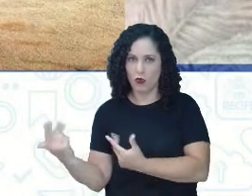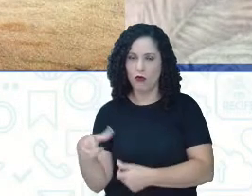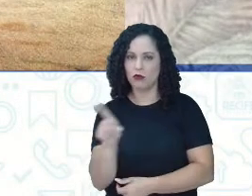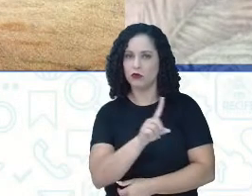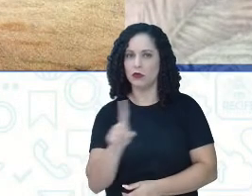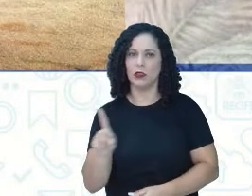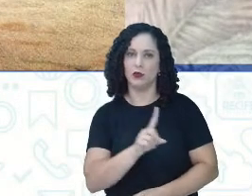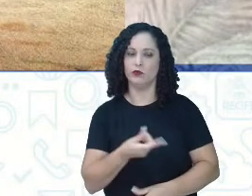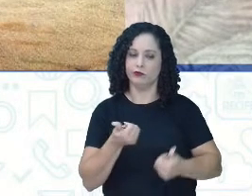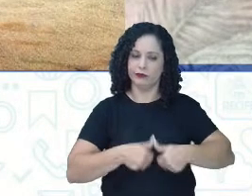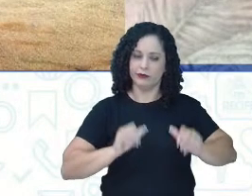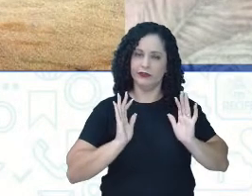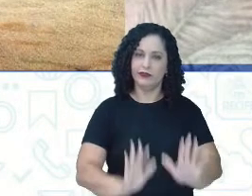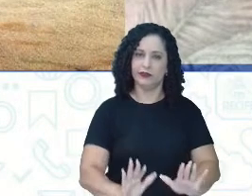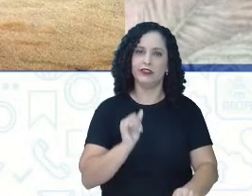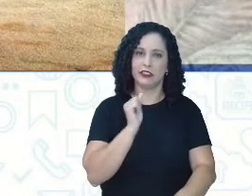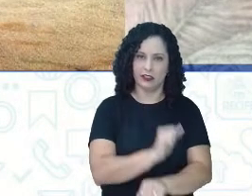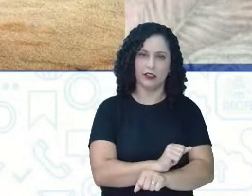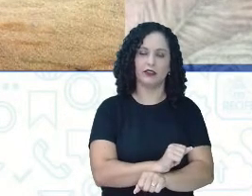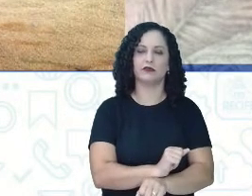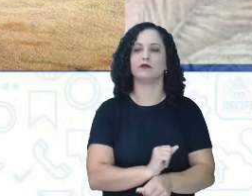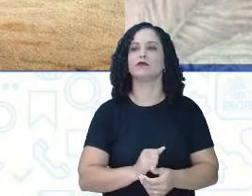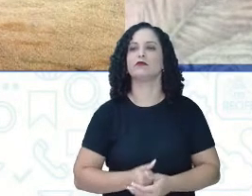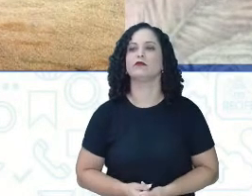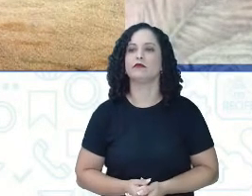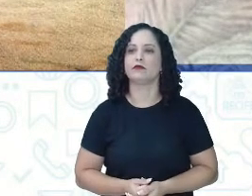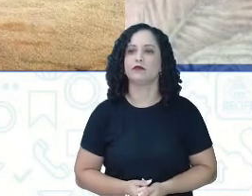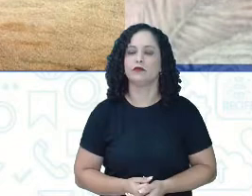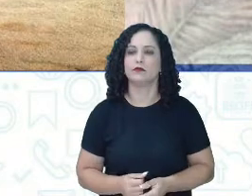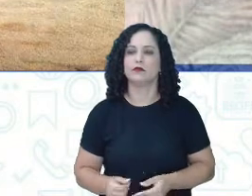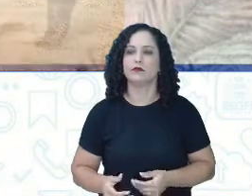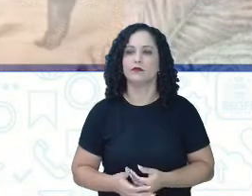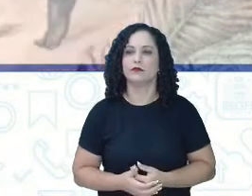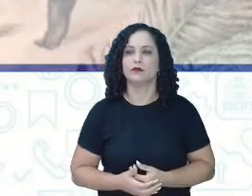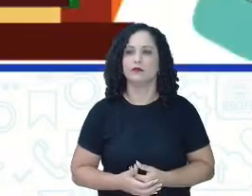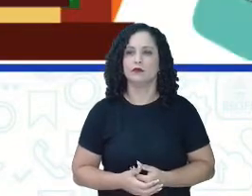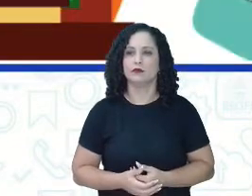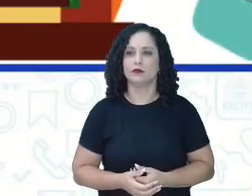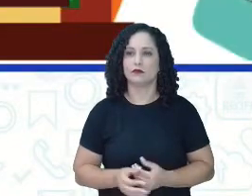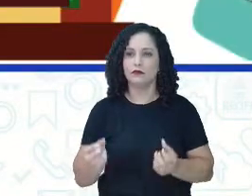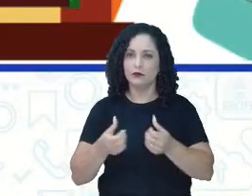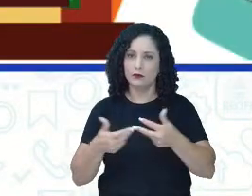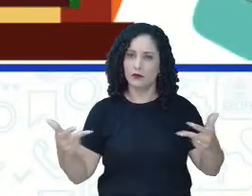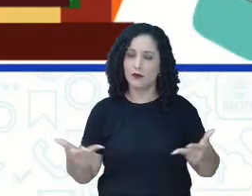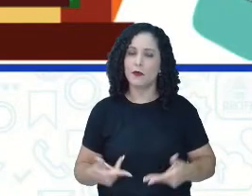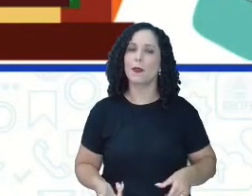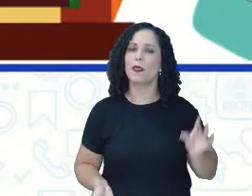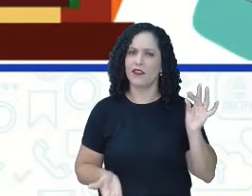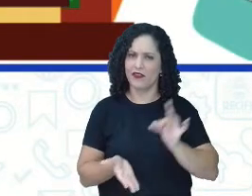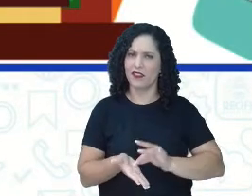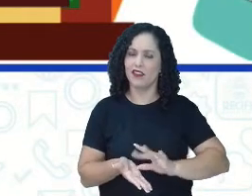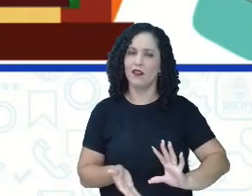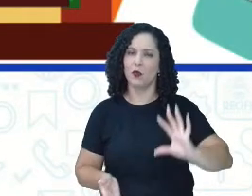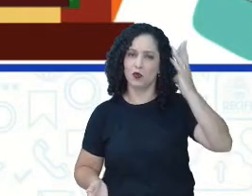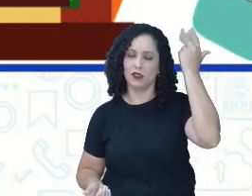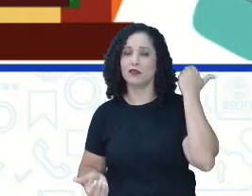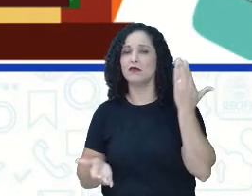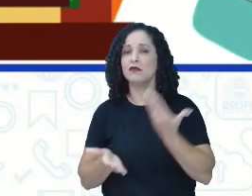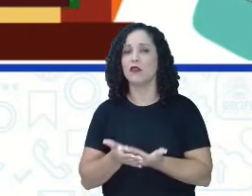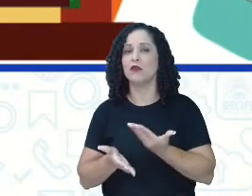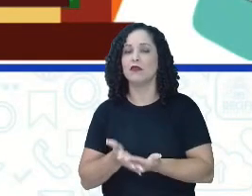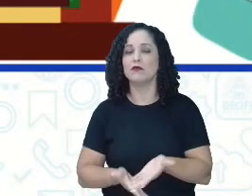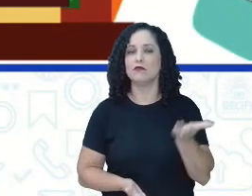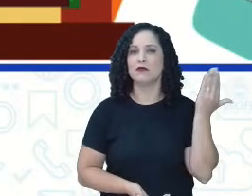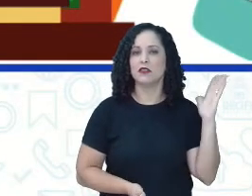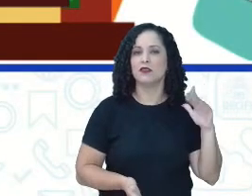resistindo, brigando contra a escravidão, né, algo realmente muito presente. Então, ó, na aula passada, né, nós estudamos